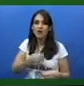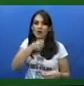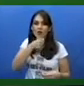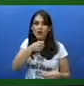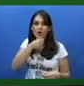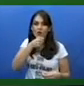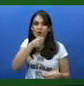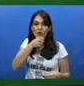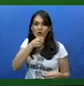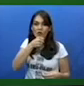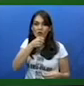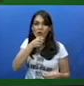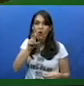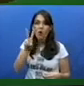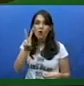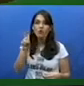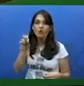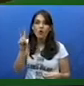Vovô,